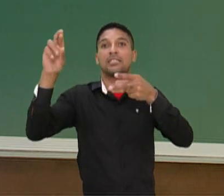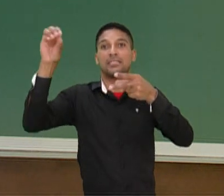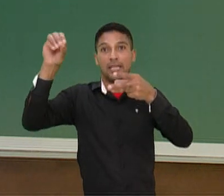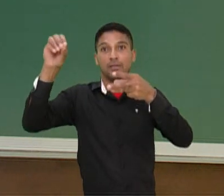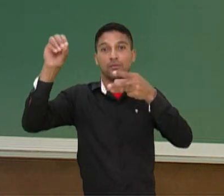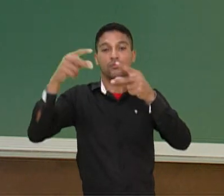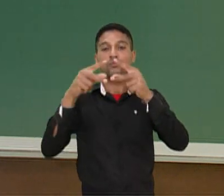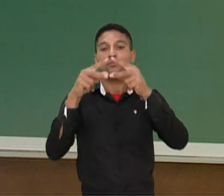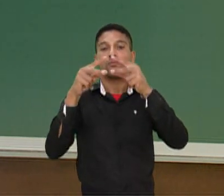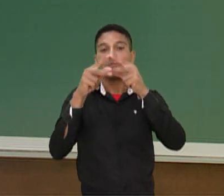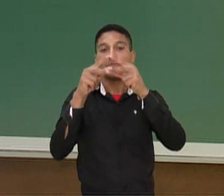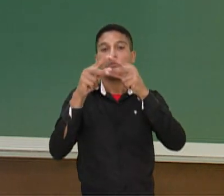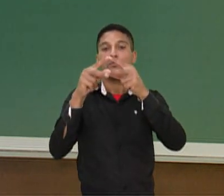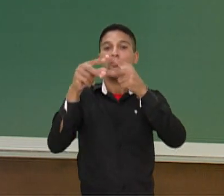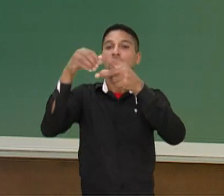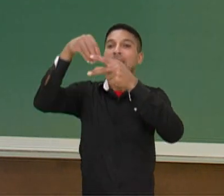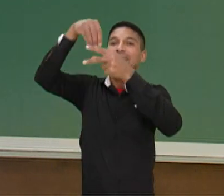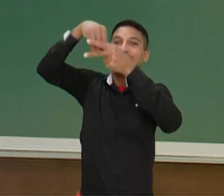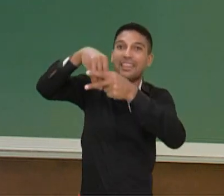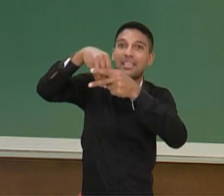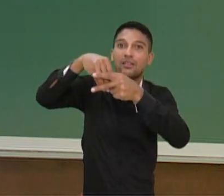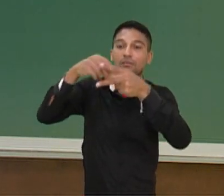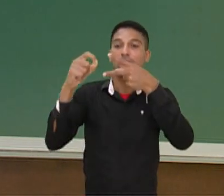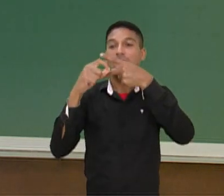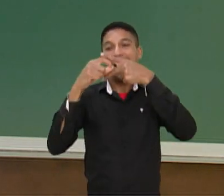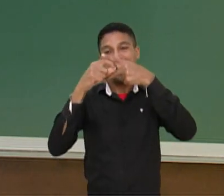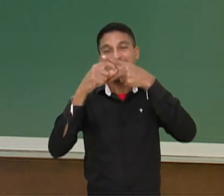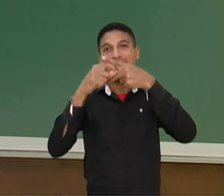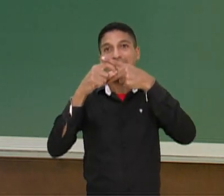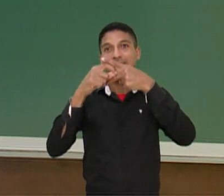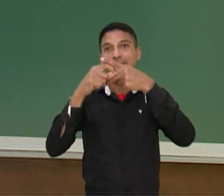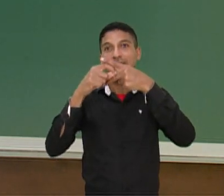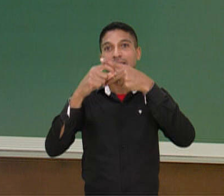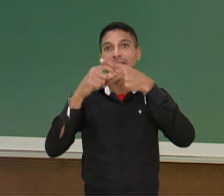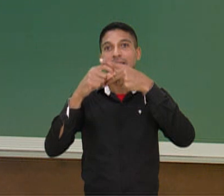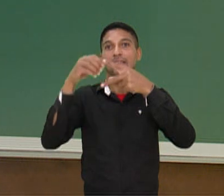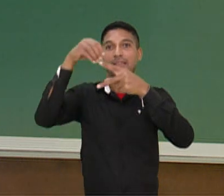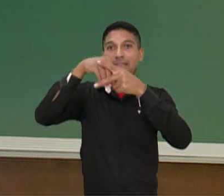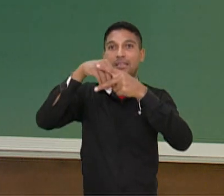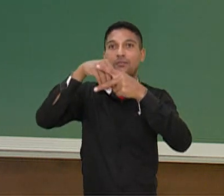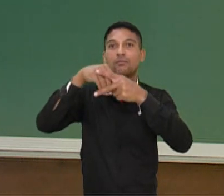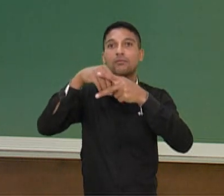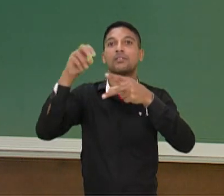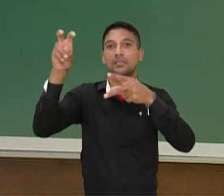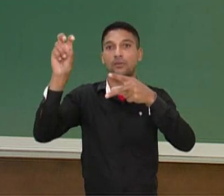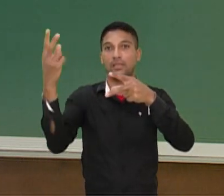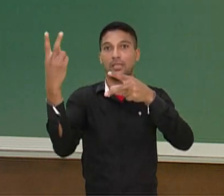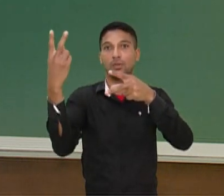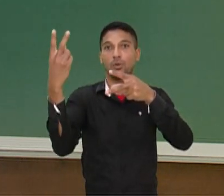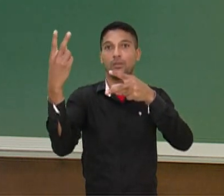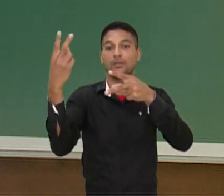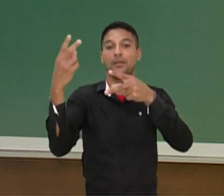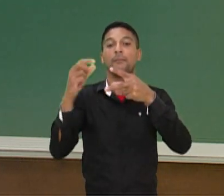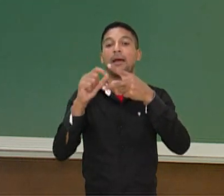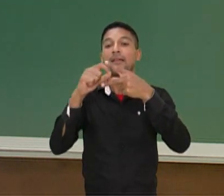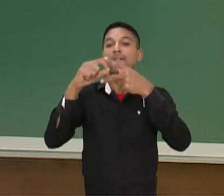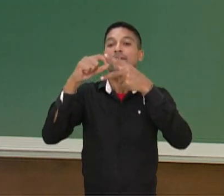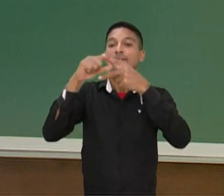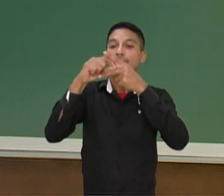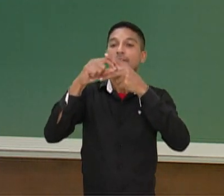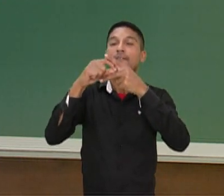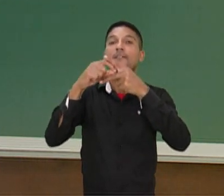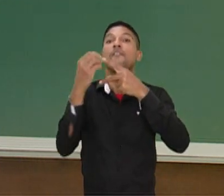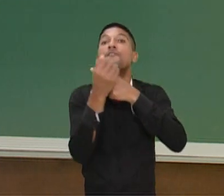é, também não importa. Qual é o valor do ângulo externo? Então, lembra o que a gente acabou de